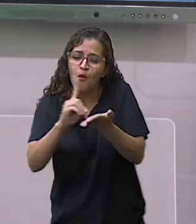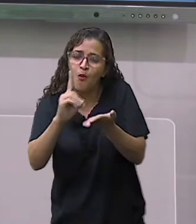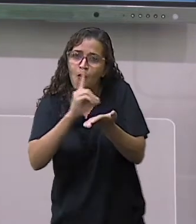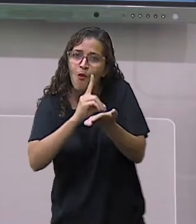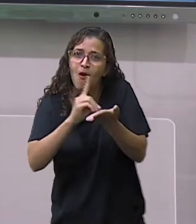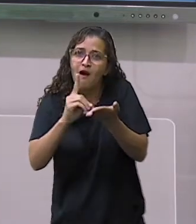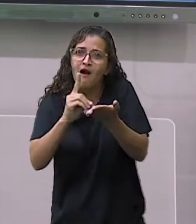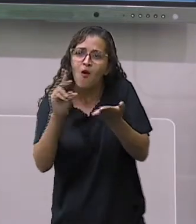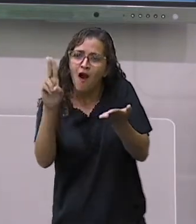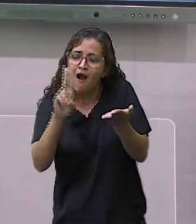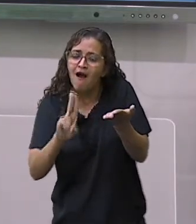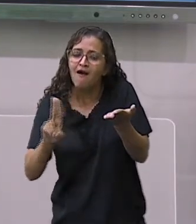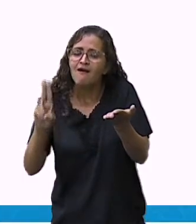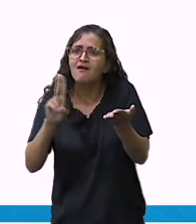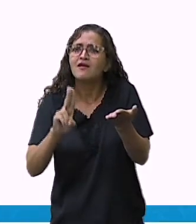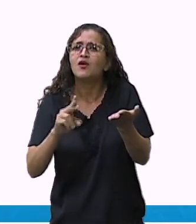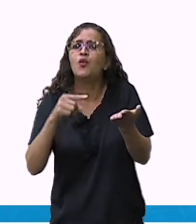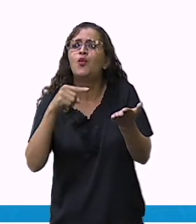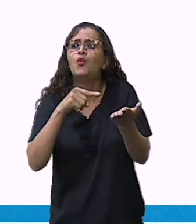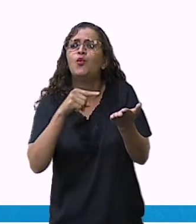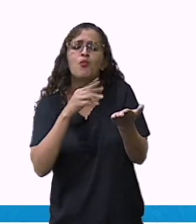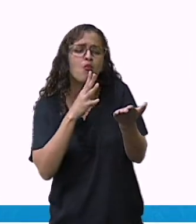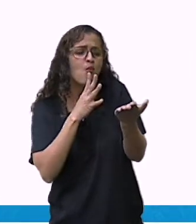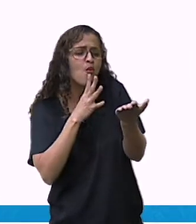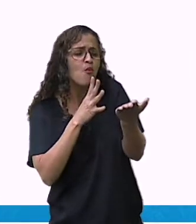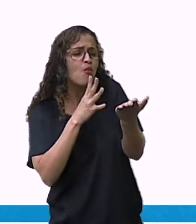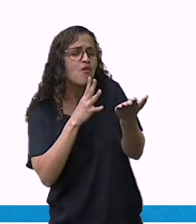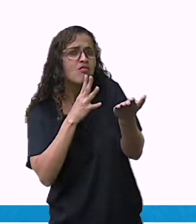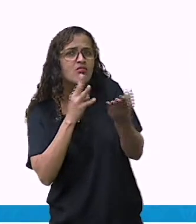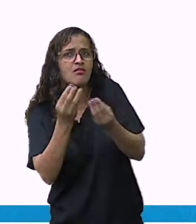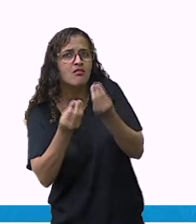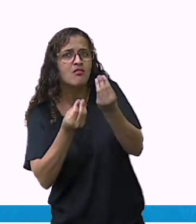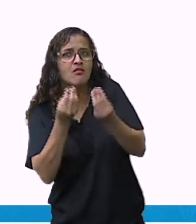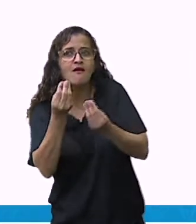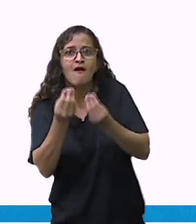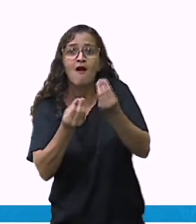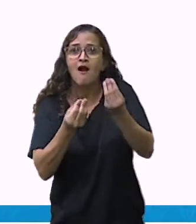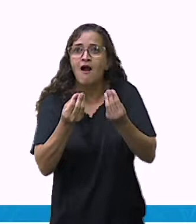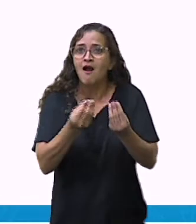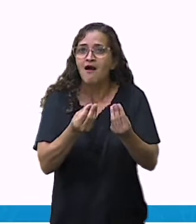Conhecendo o dicionário. O dicionário é uma ferramenta